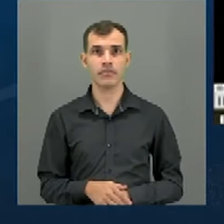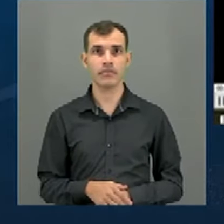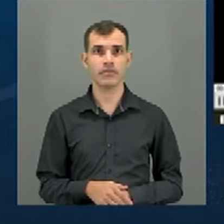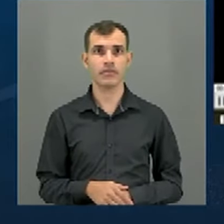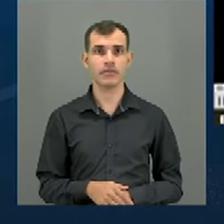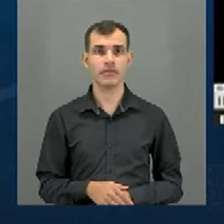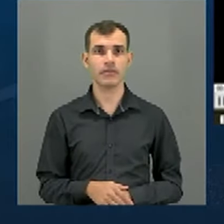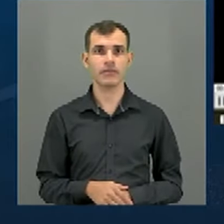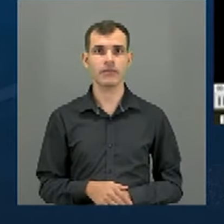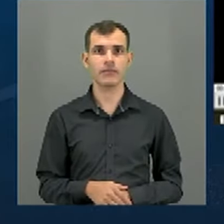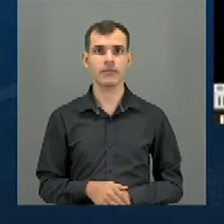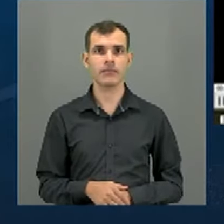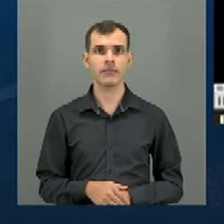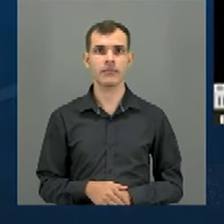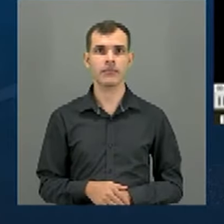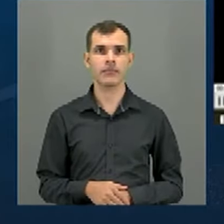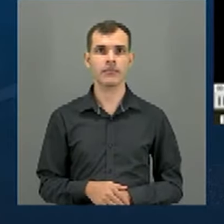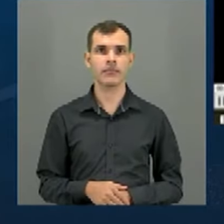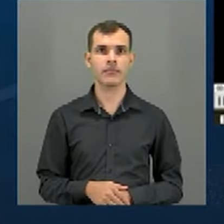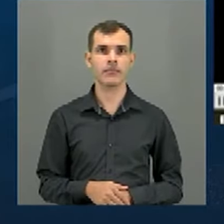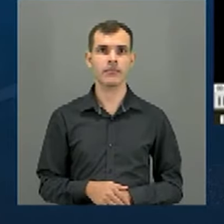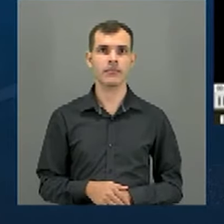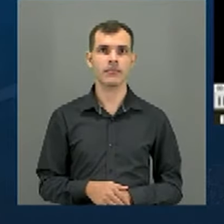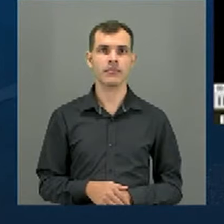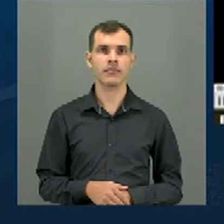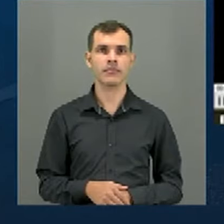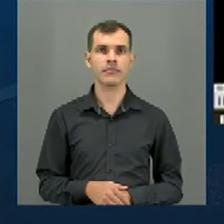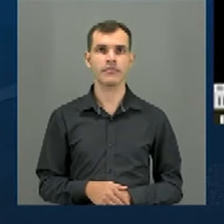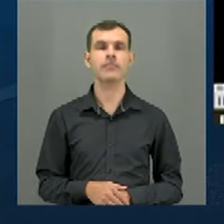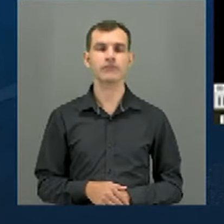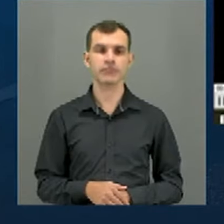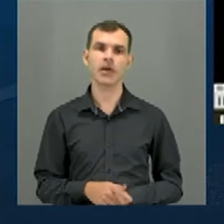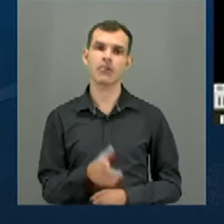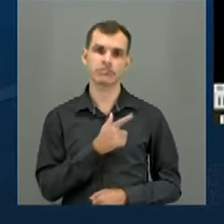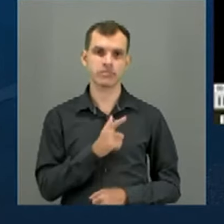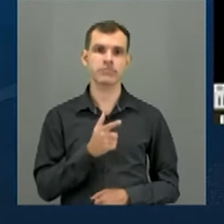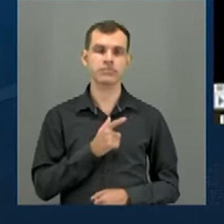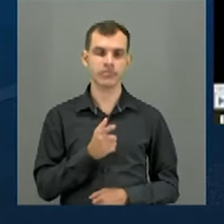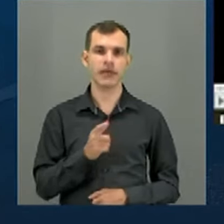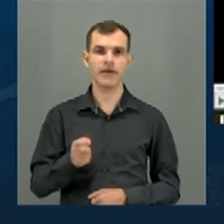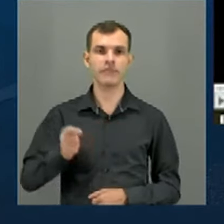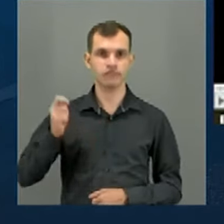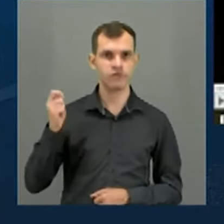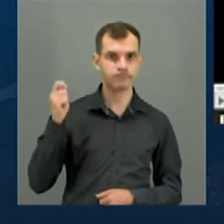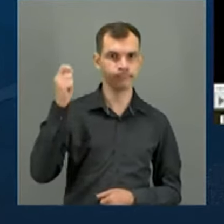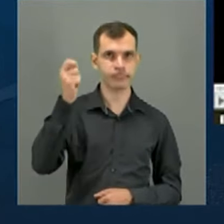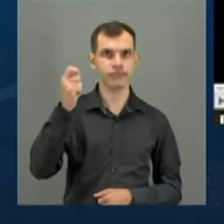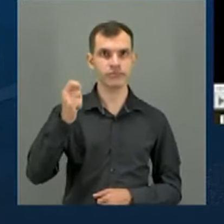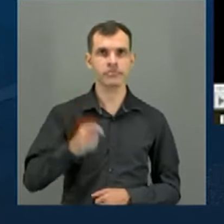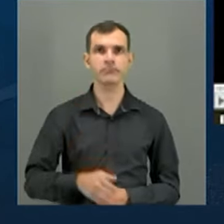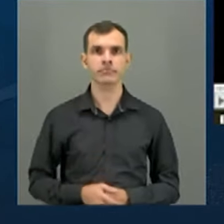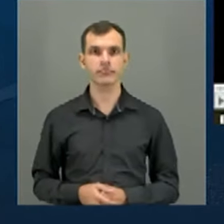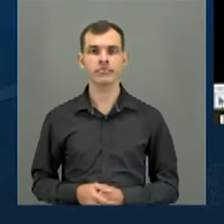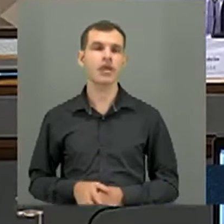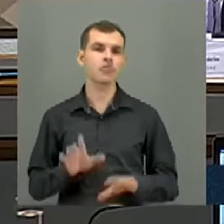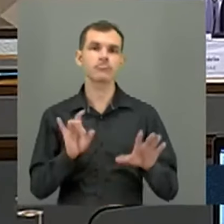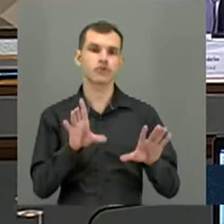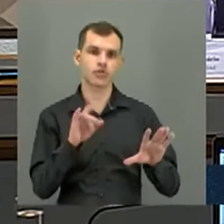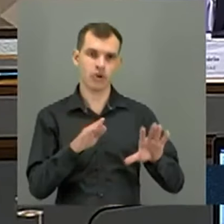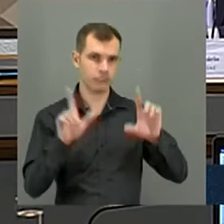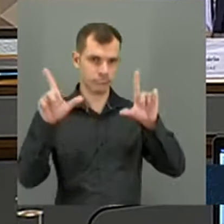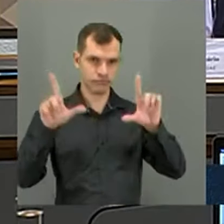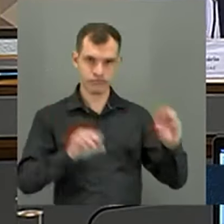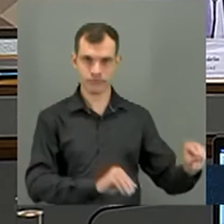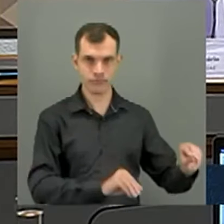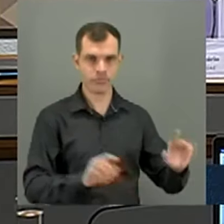Falta. Expulso, o zagueiro Ramon recebe o segundo cartão falta amarelo. O América vai atacante. Jogar com um a menos. Obrigado. Depois... Só isso. Pode tirar. Obrigado.